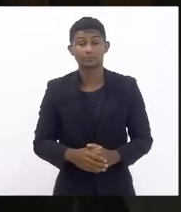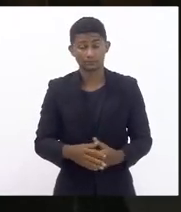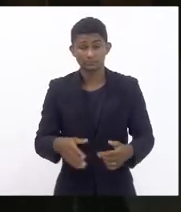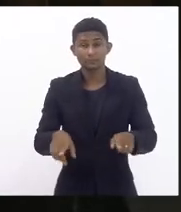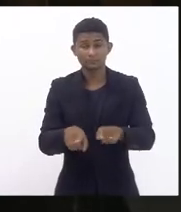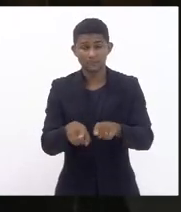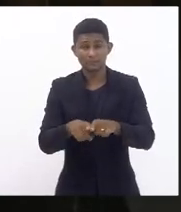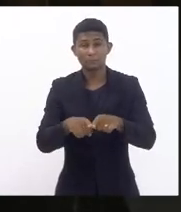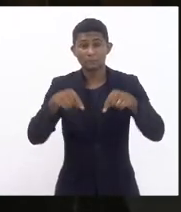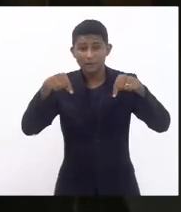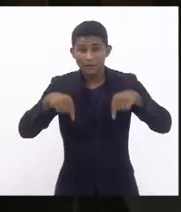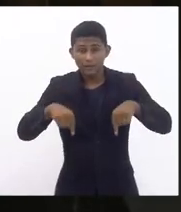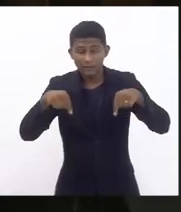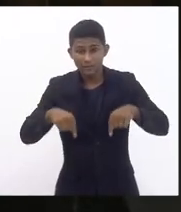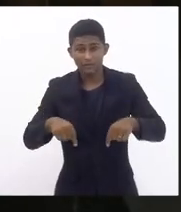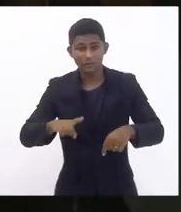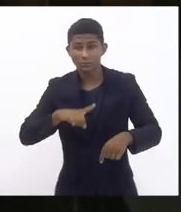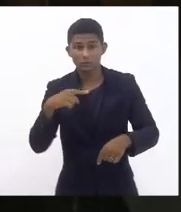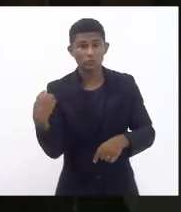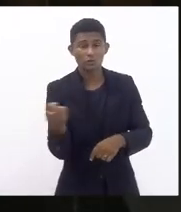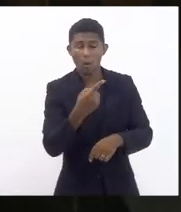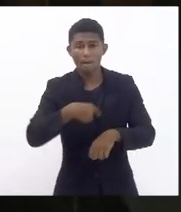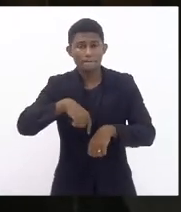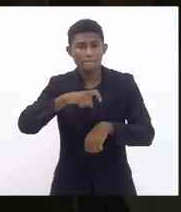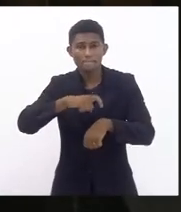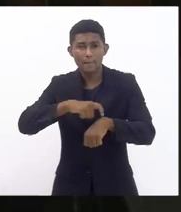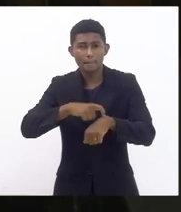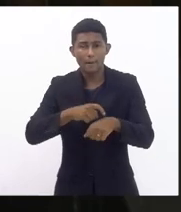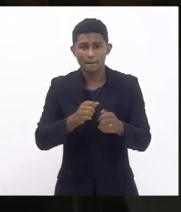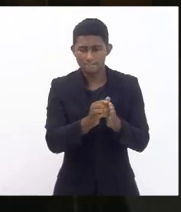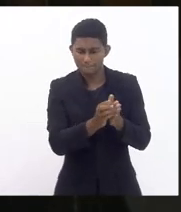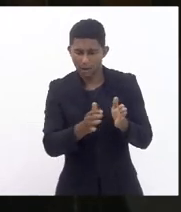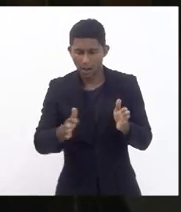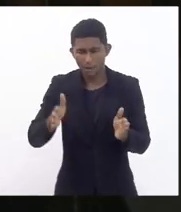momento que tudo indica